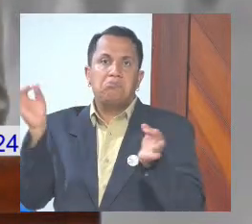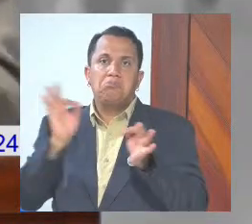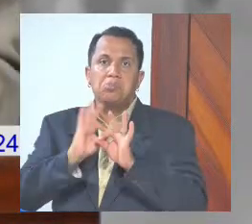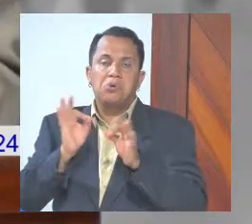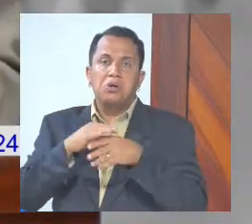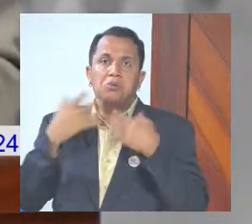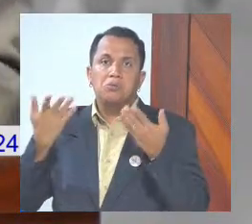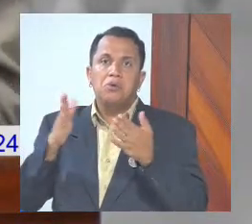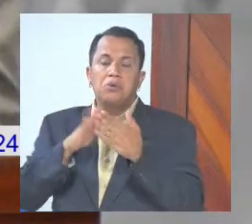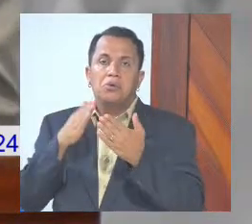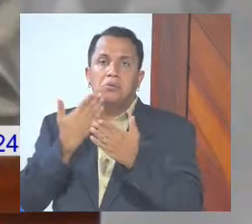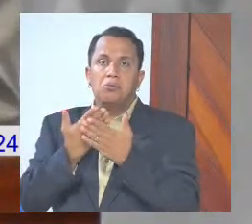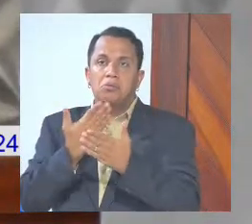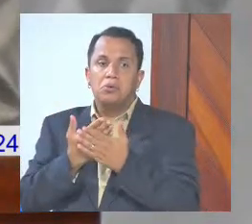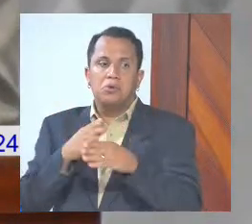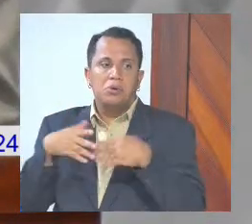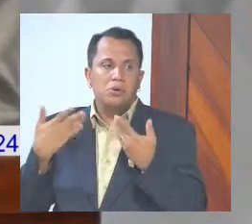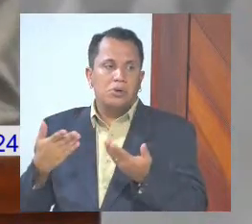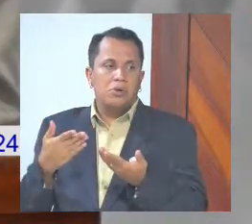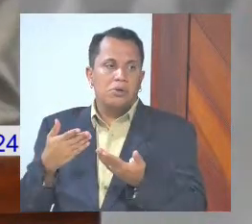Porque não tem aula, vereador São.